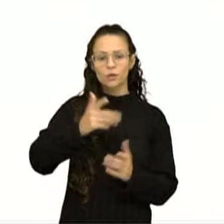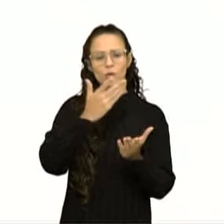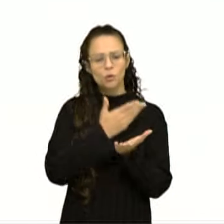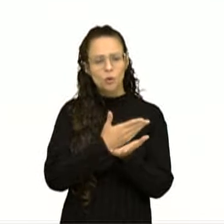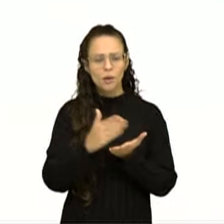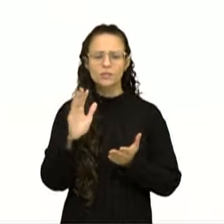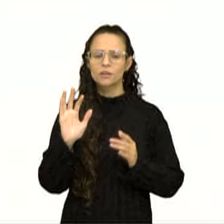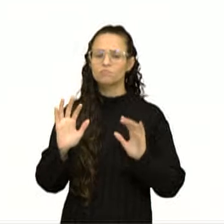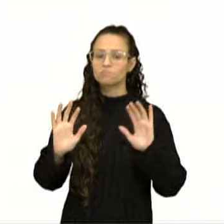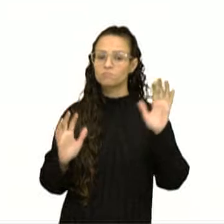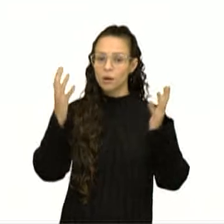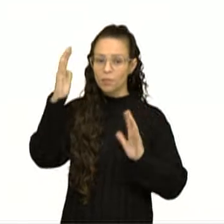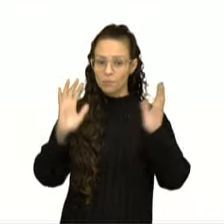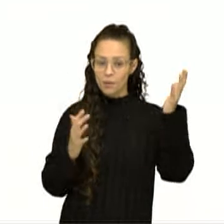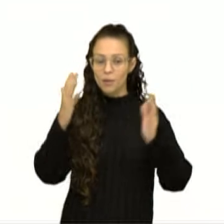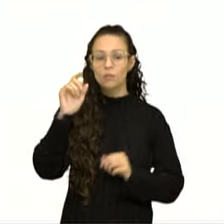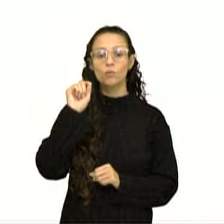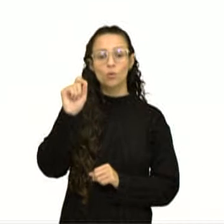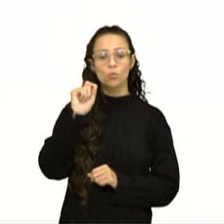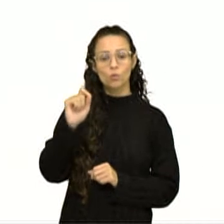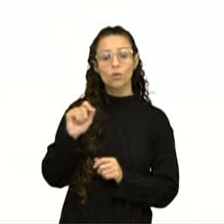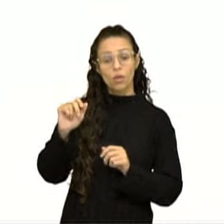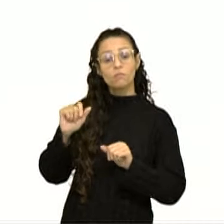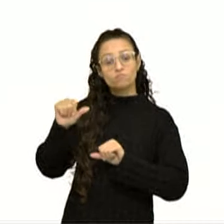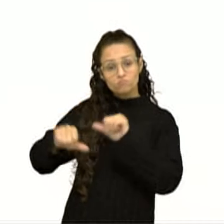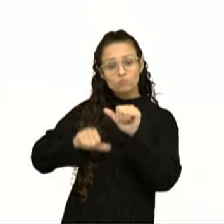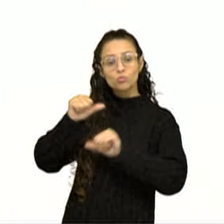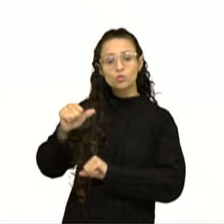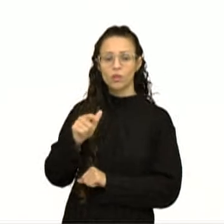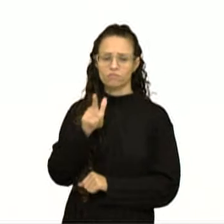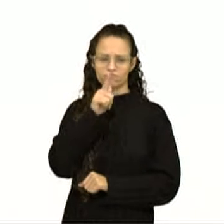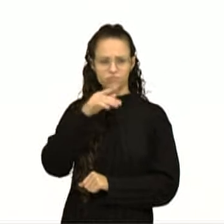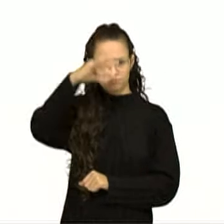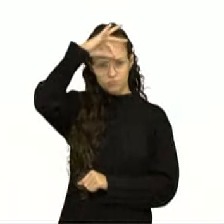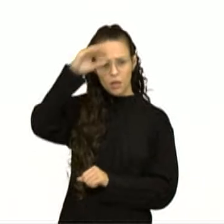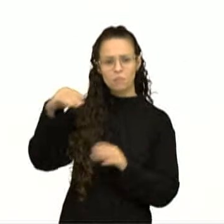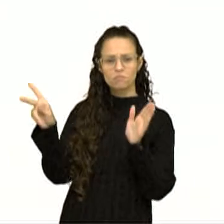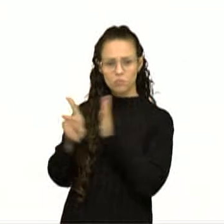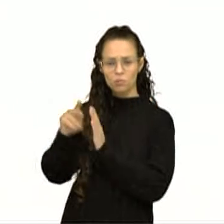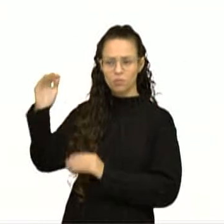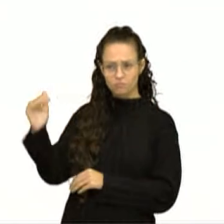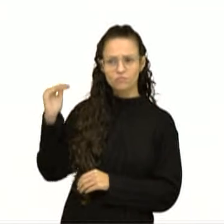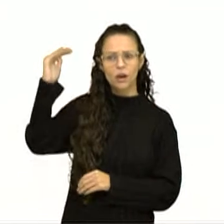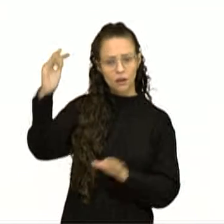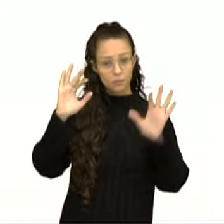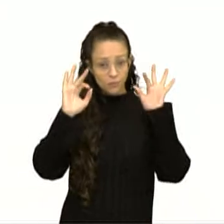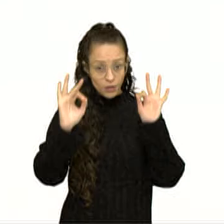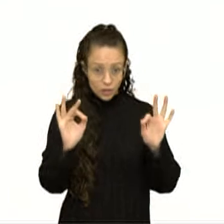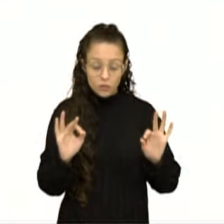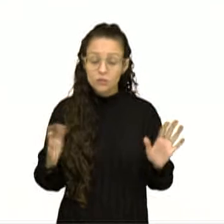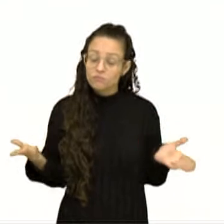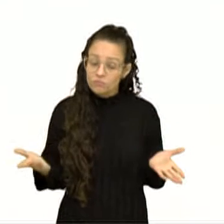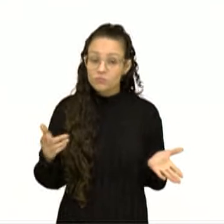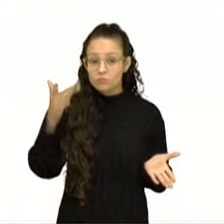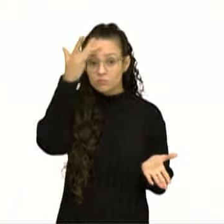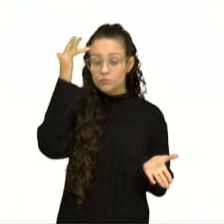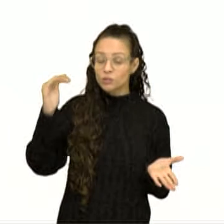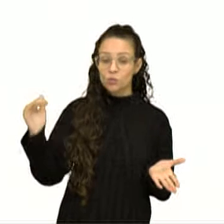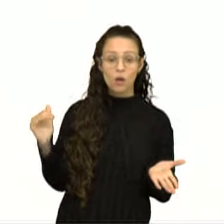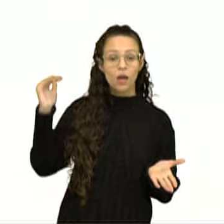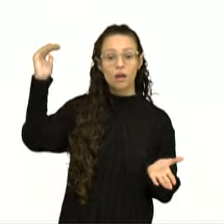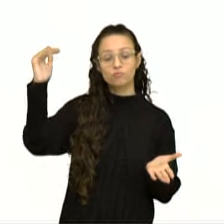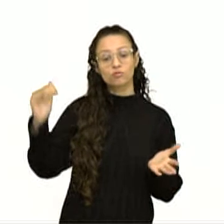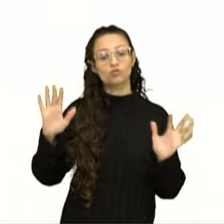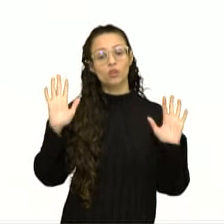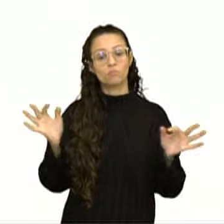começa a acontecer o amadurecimento dos órgãos sexuais que vão tornar a pessoa apta